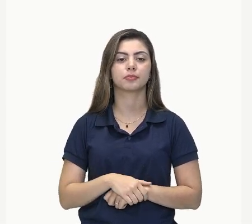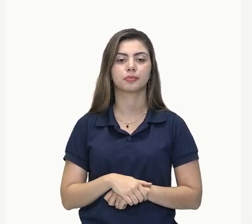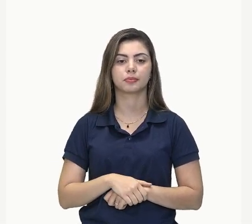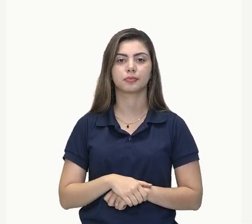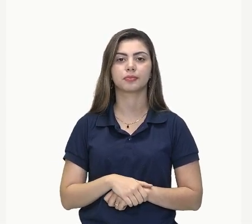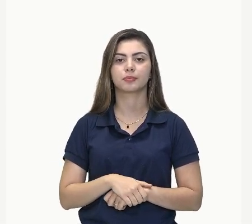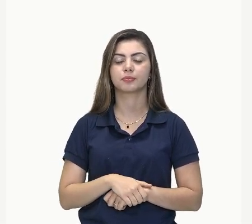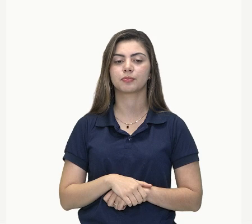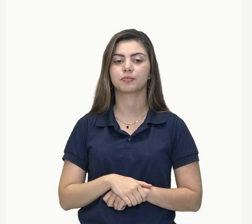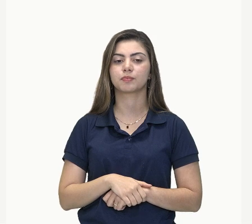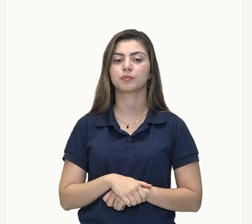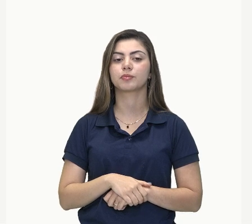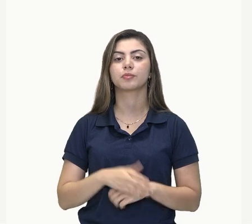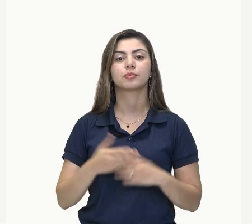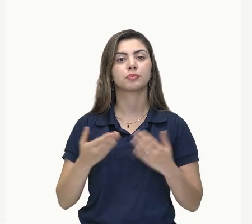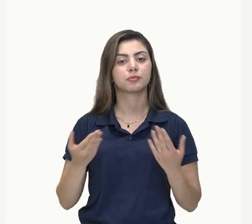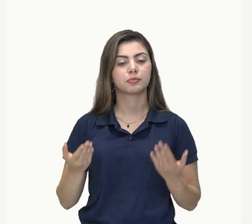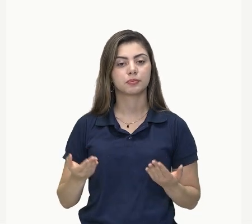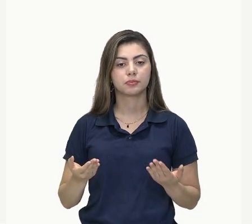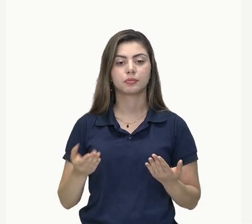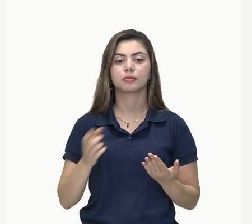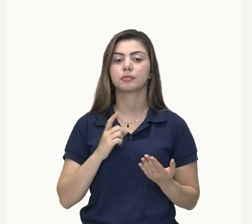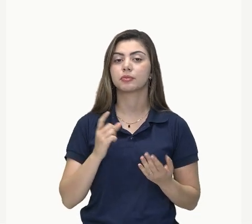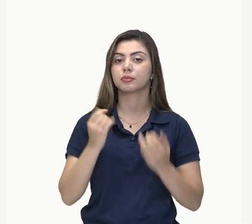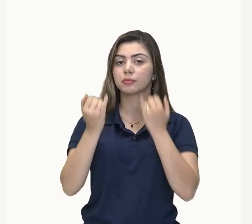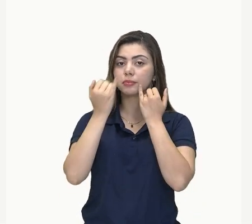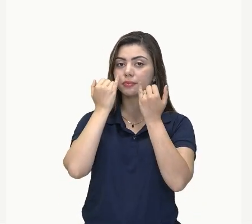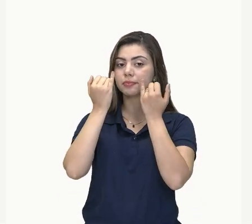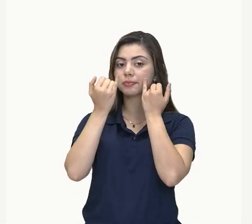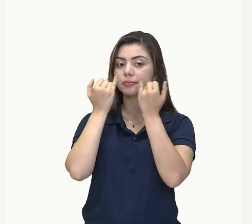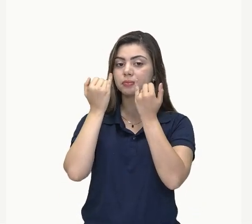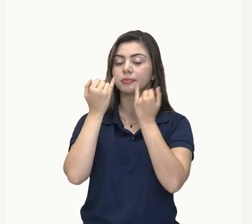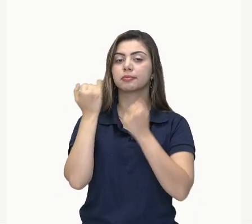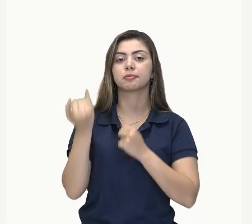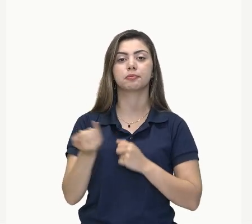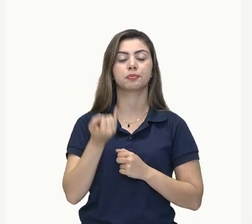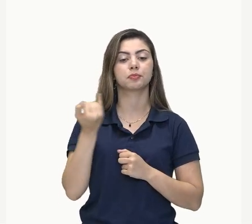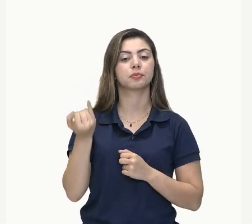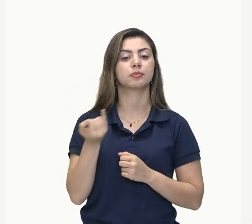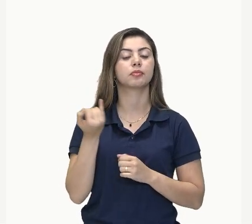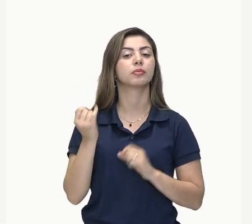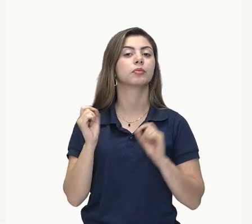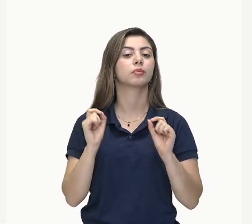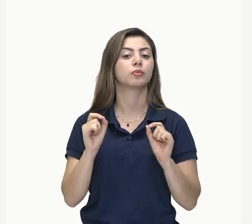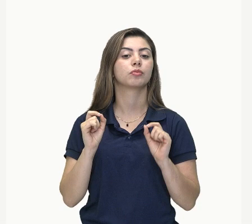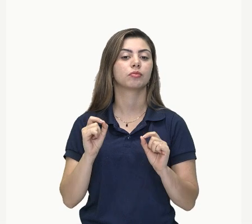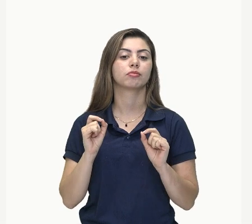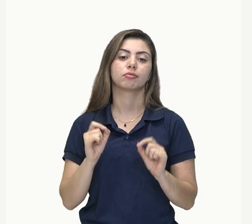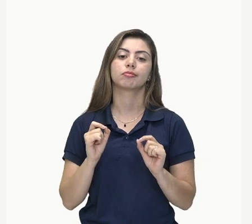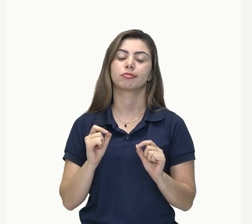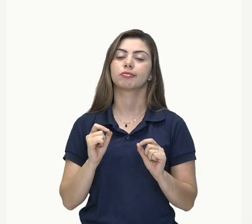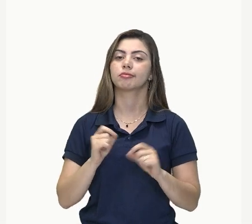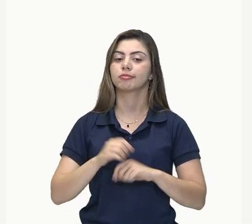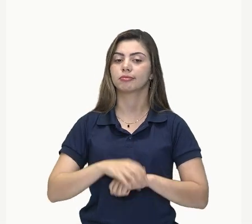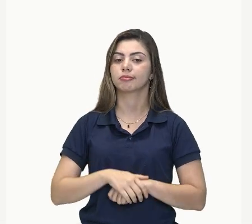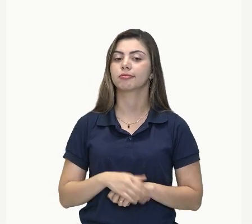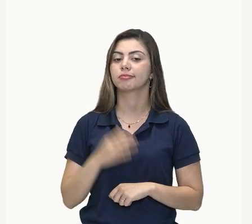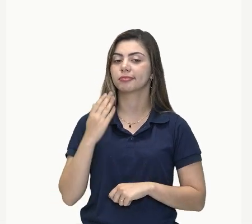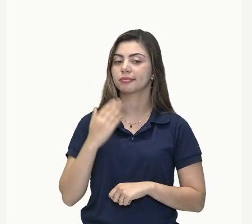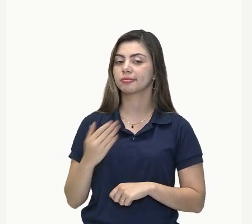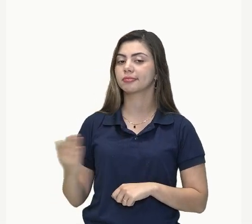quadrados. Aí vem um detalhe que eu sempre gosto de mencionar aí para os nossos alunos, tá?